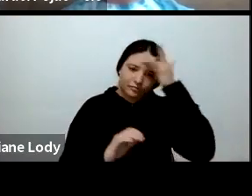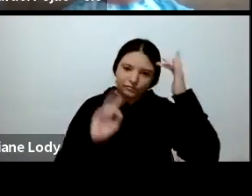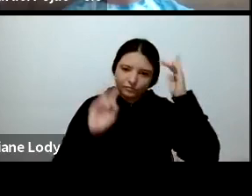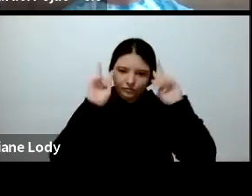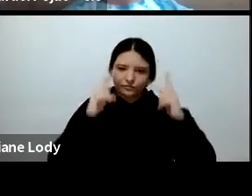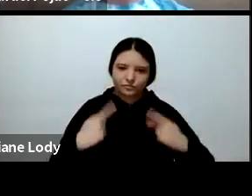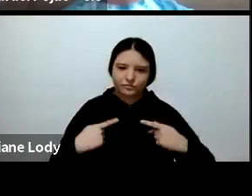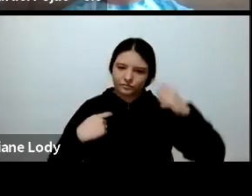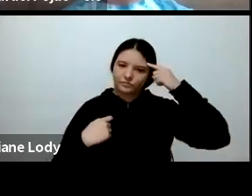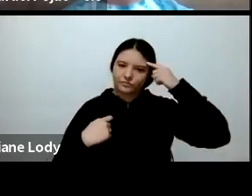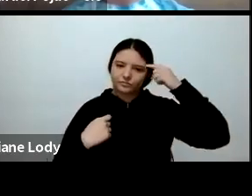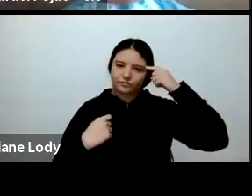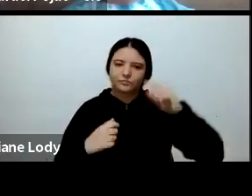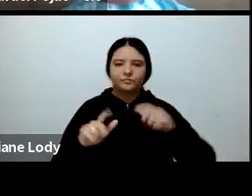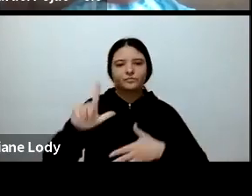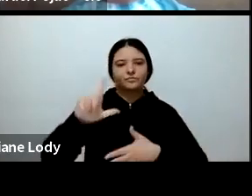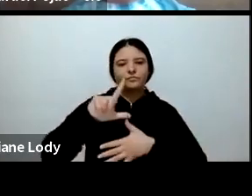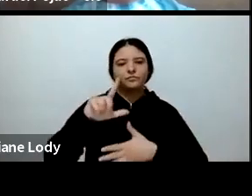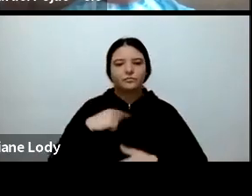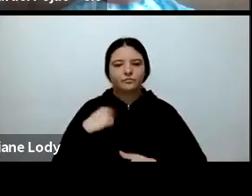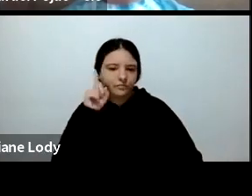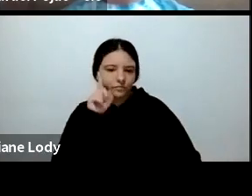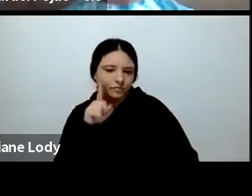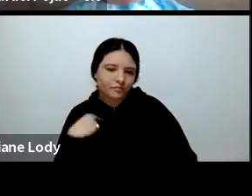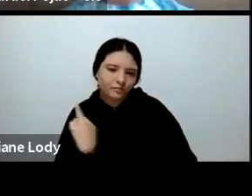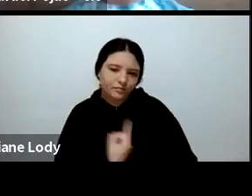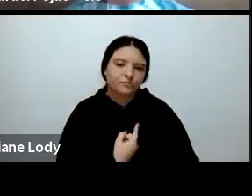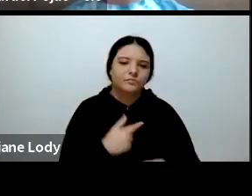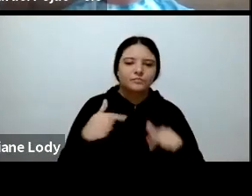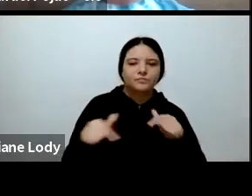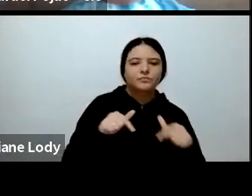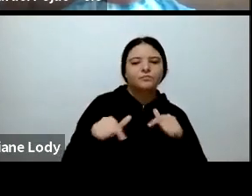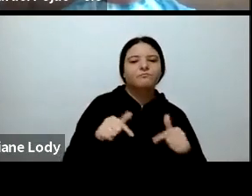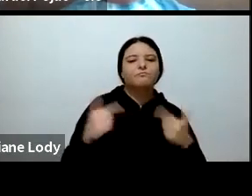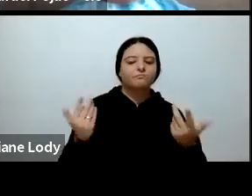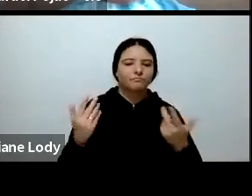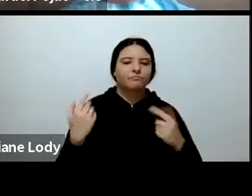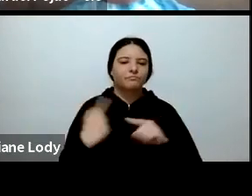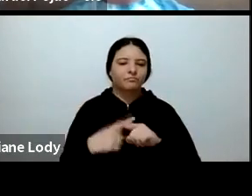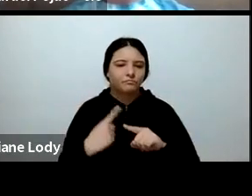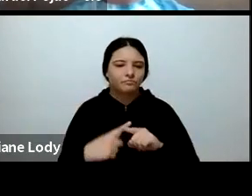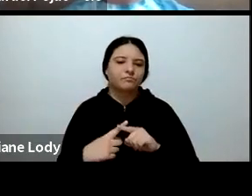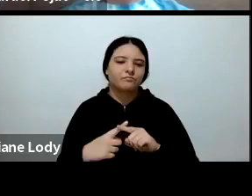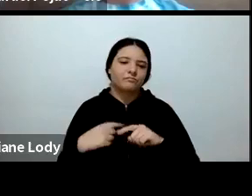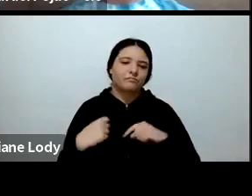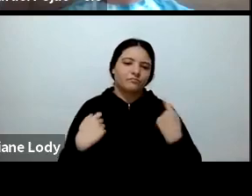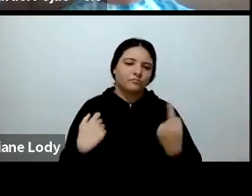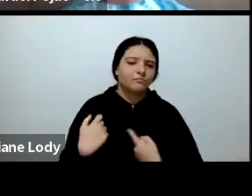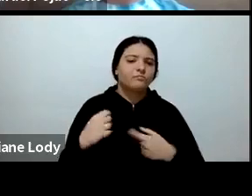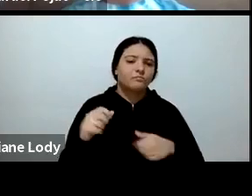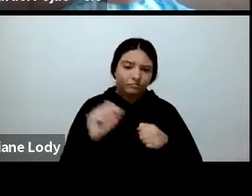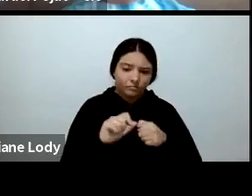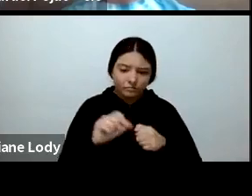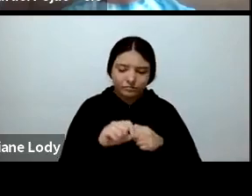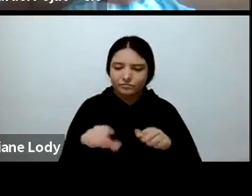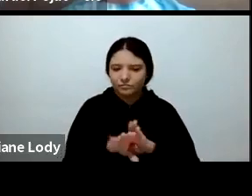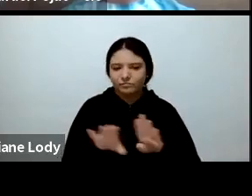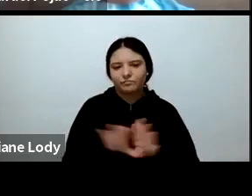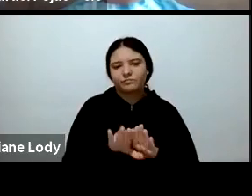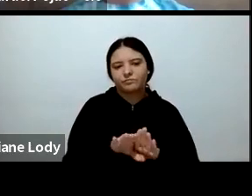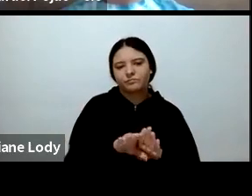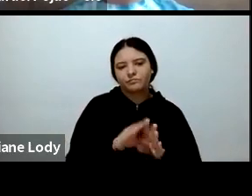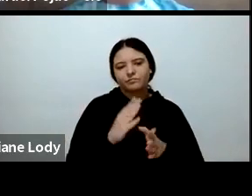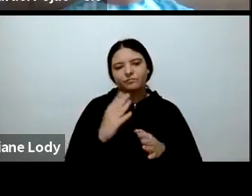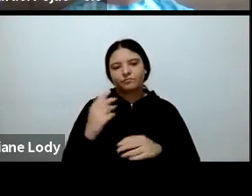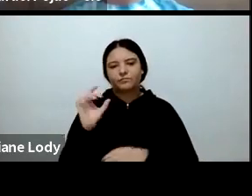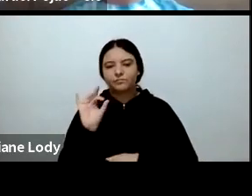como latino-americanos, a gente trabalha pouco essa ideia de que o que a gente faz ele é atravessado não só